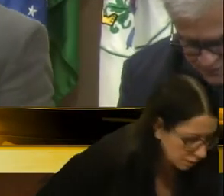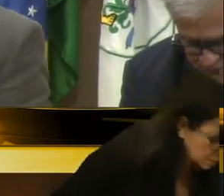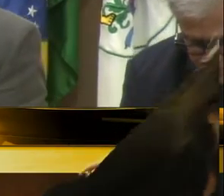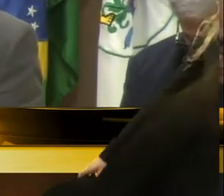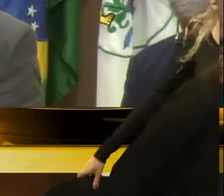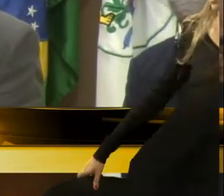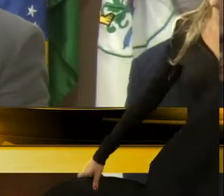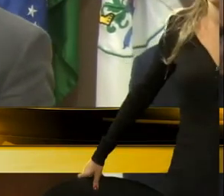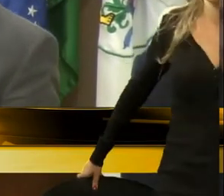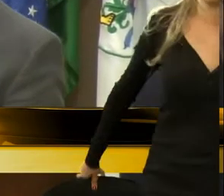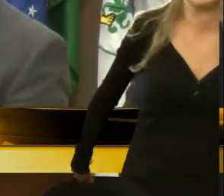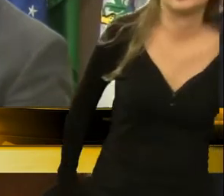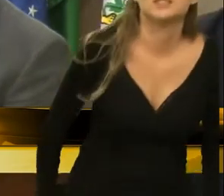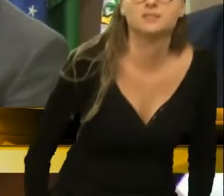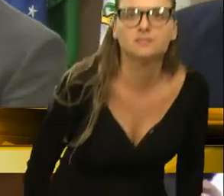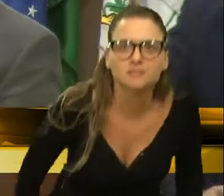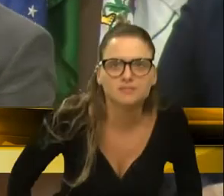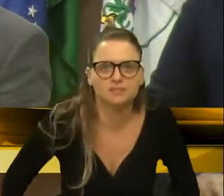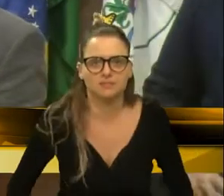Então, nobres pares,